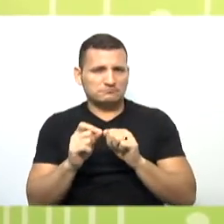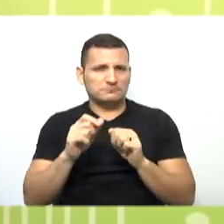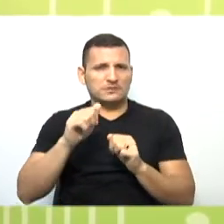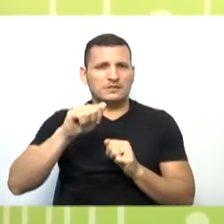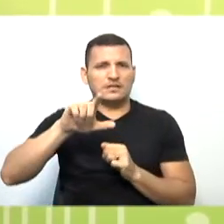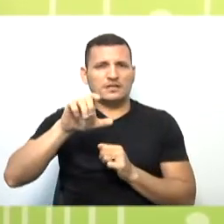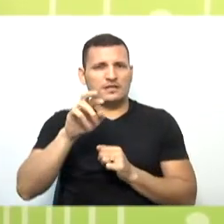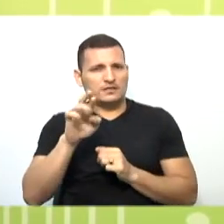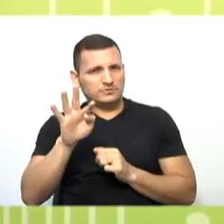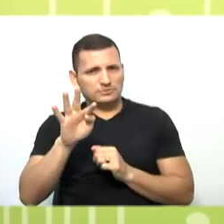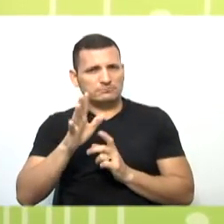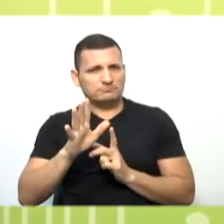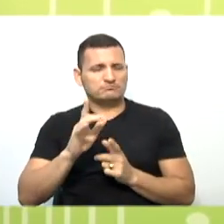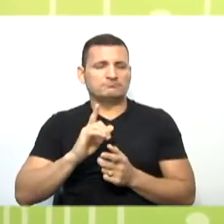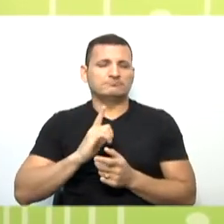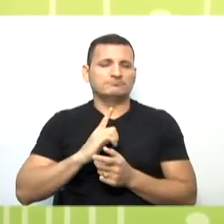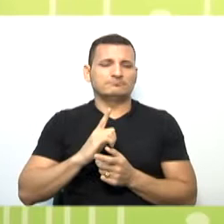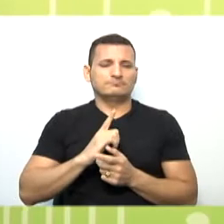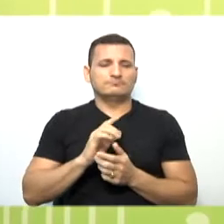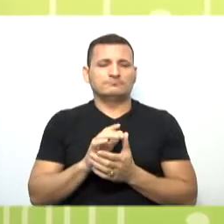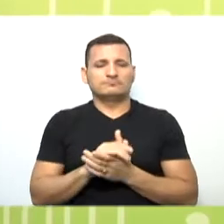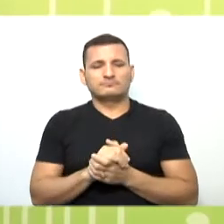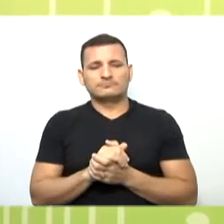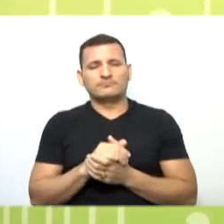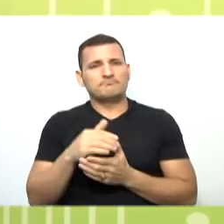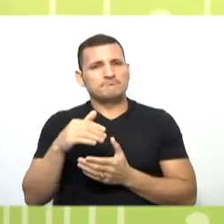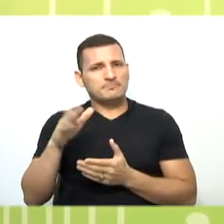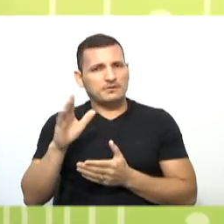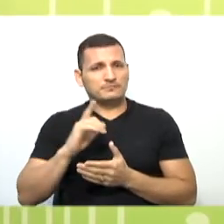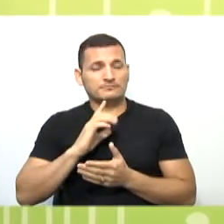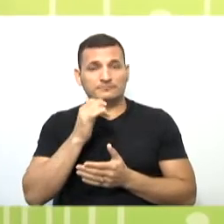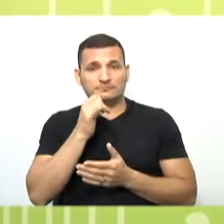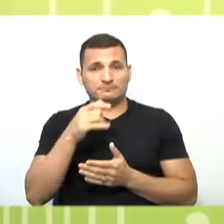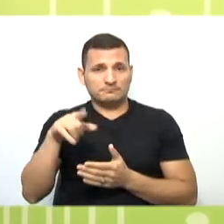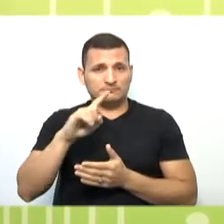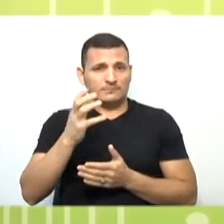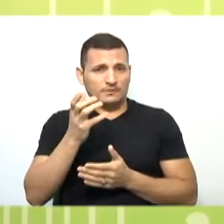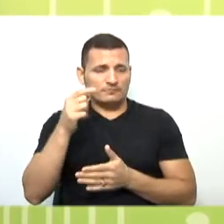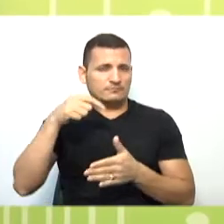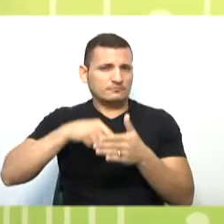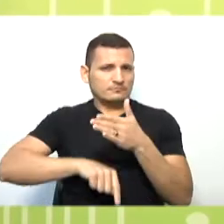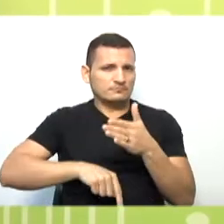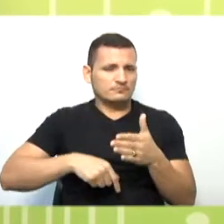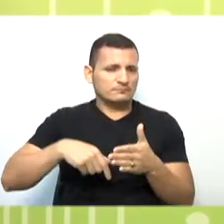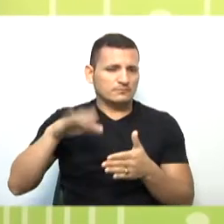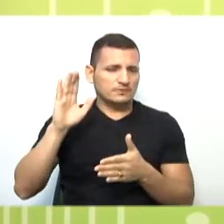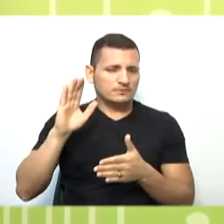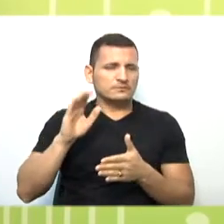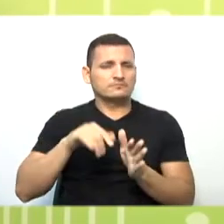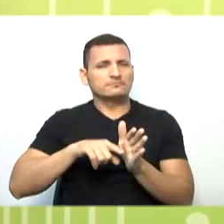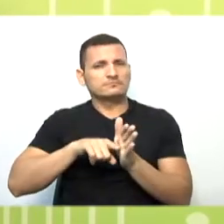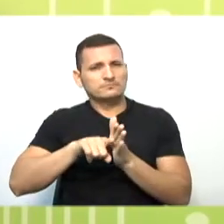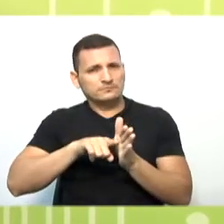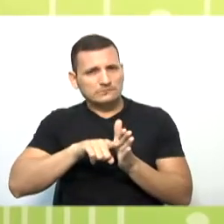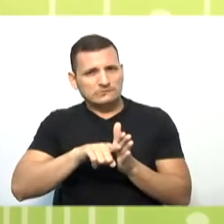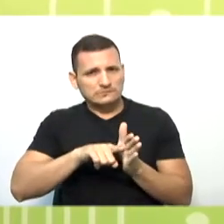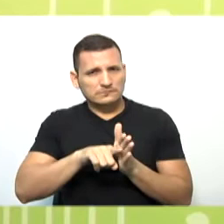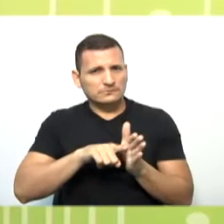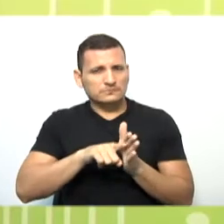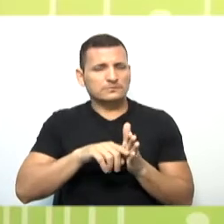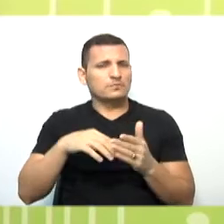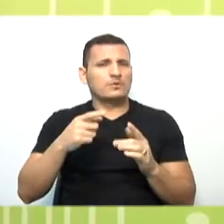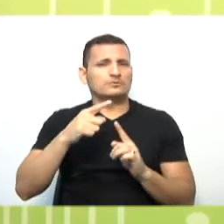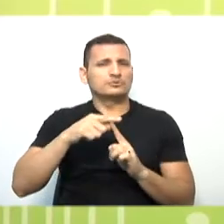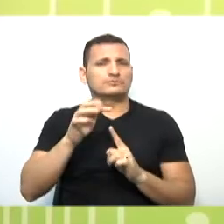alerta JavaScript? Não. E quem quiser se aprofundar mais, pesquisar os